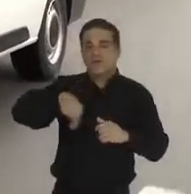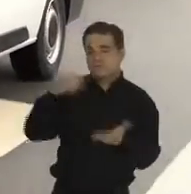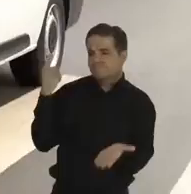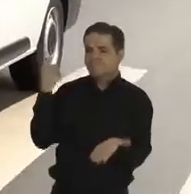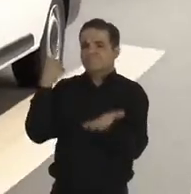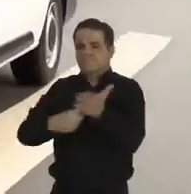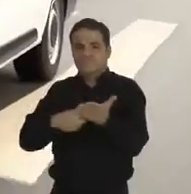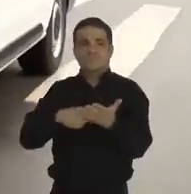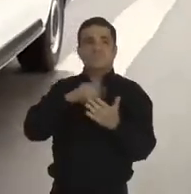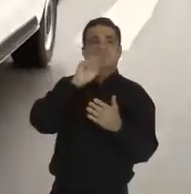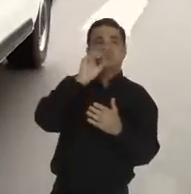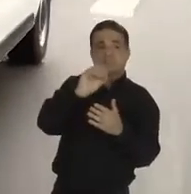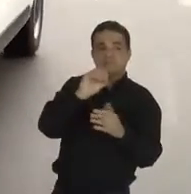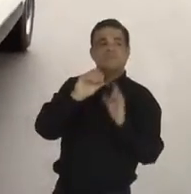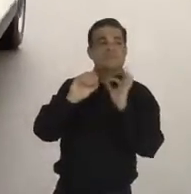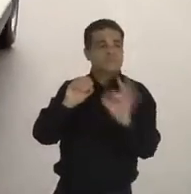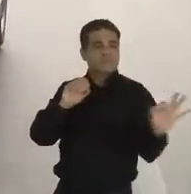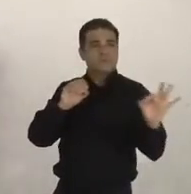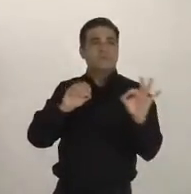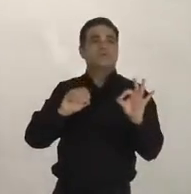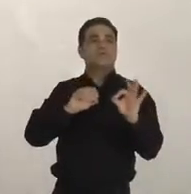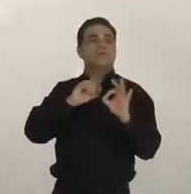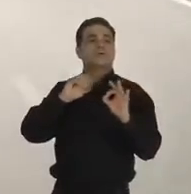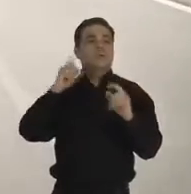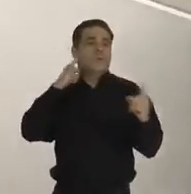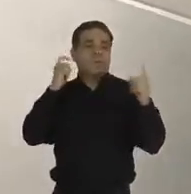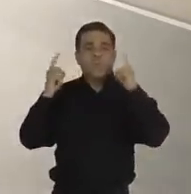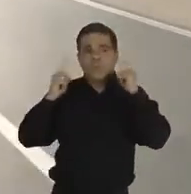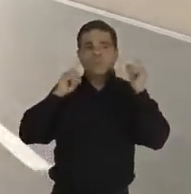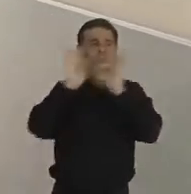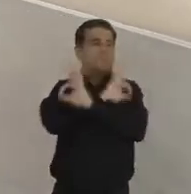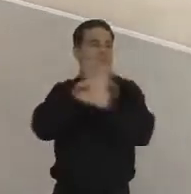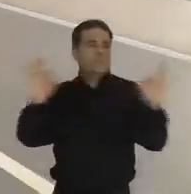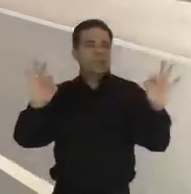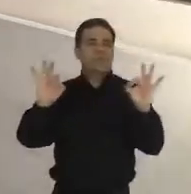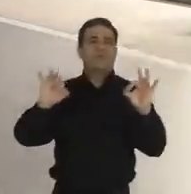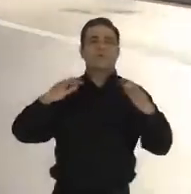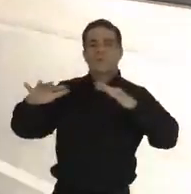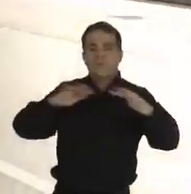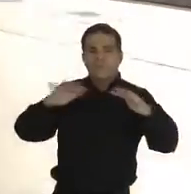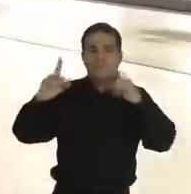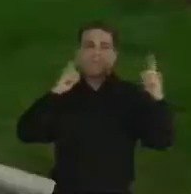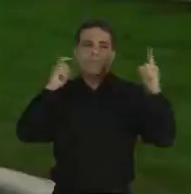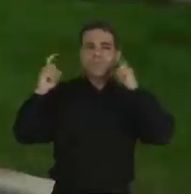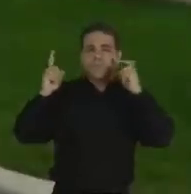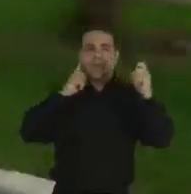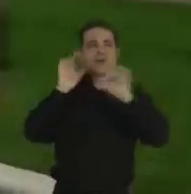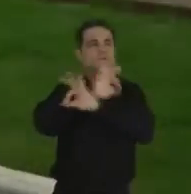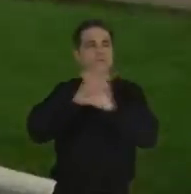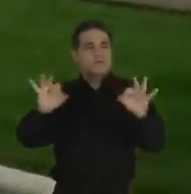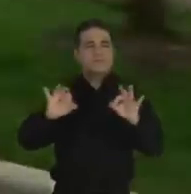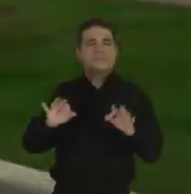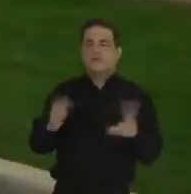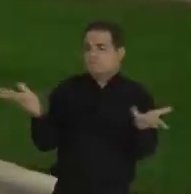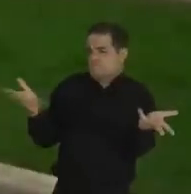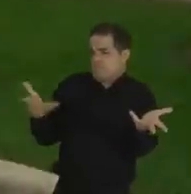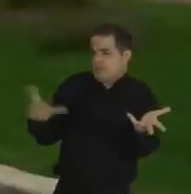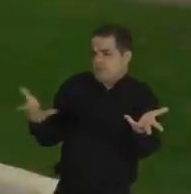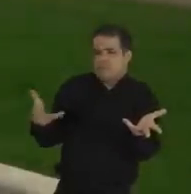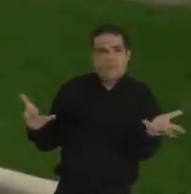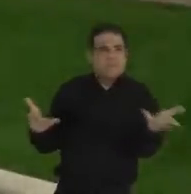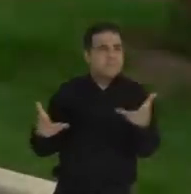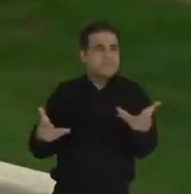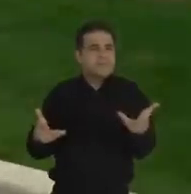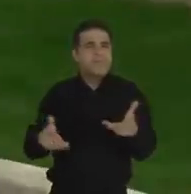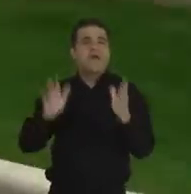compromisso com zero emissões zero ruídos zero, ções e zero concessões versatilidade